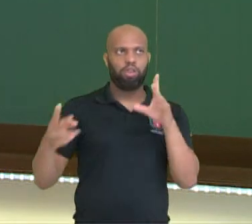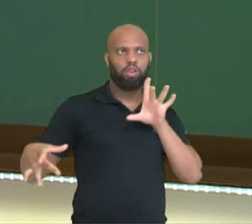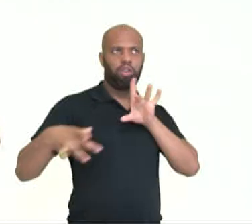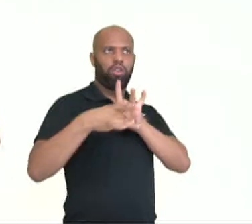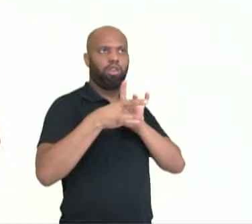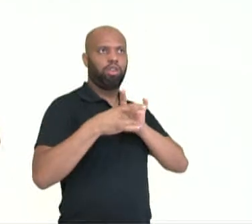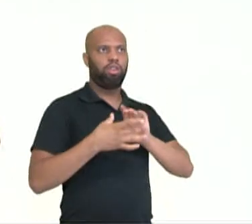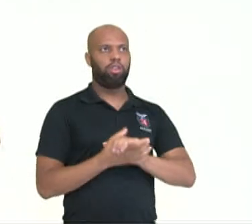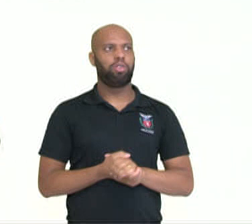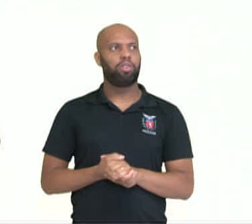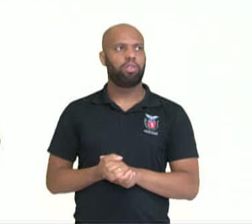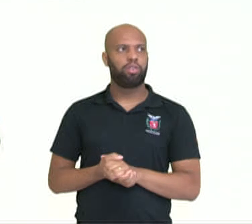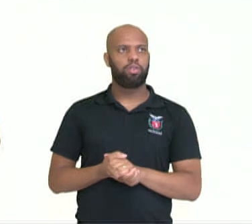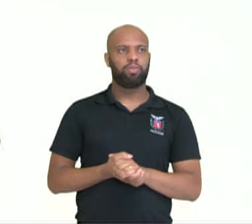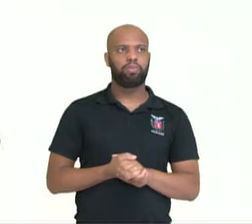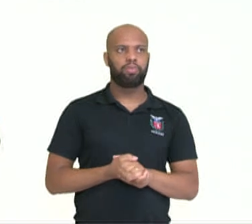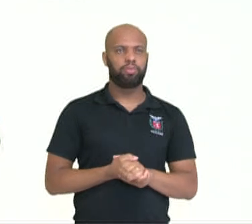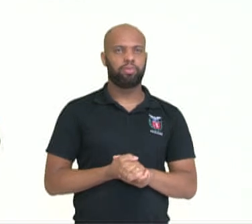Então aqui, ó,